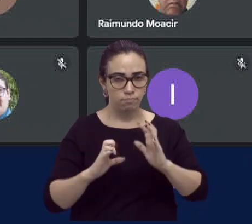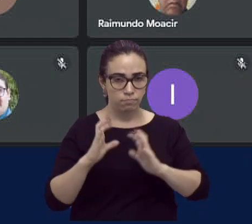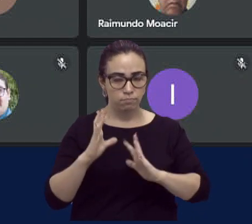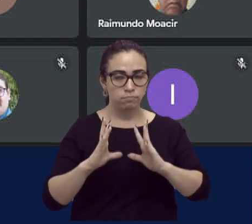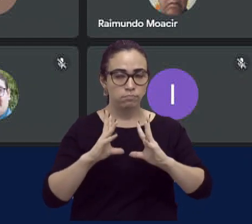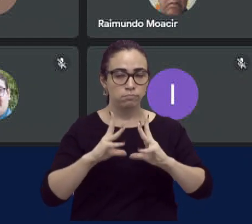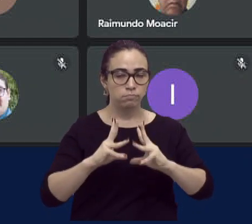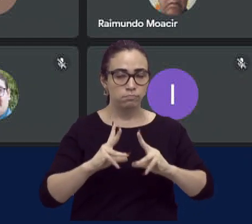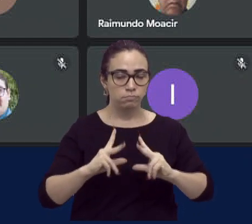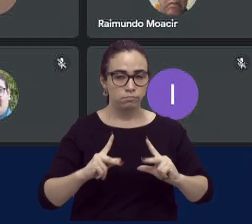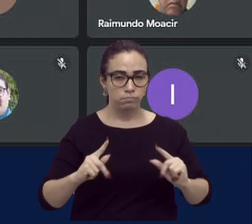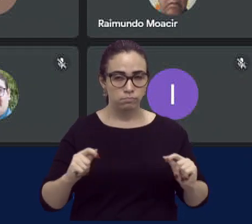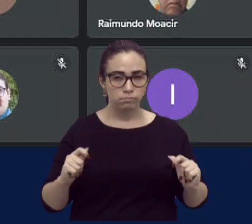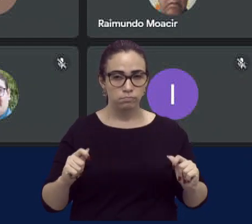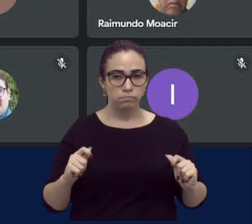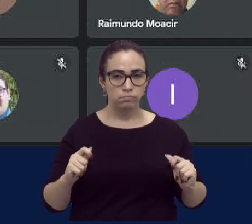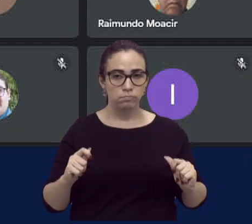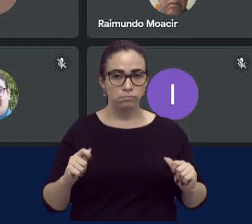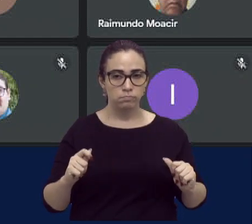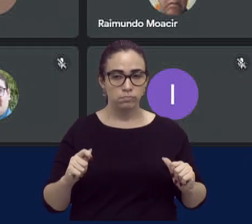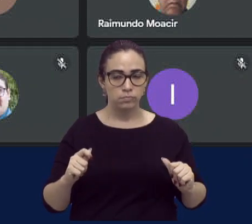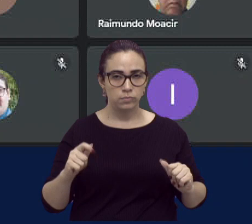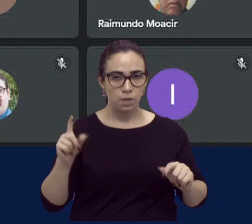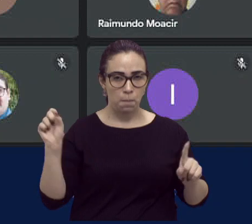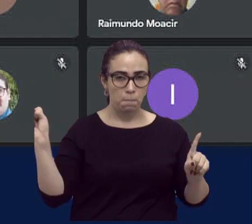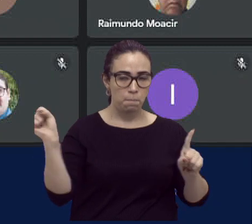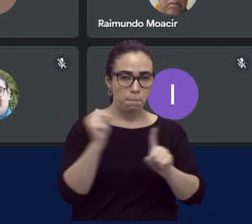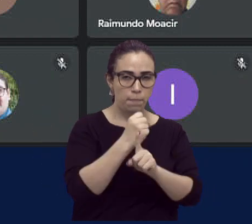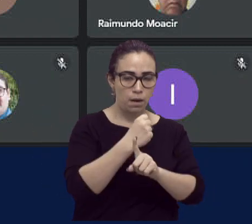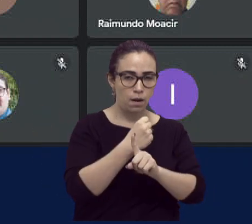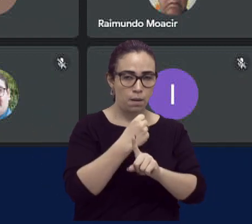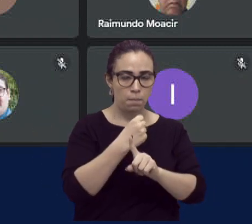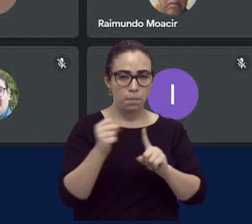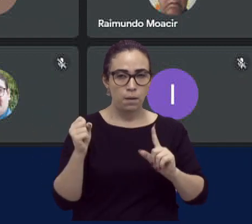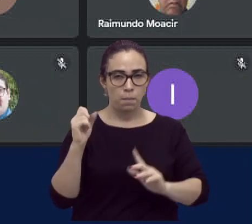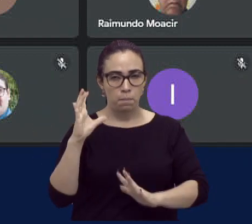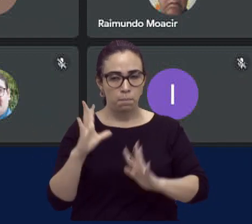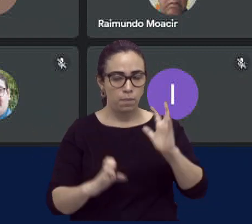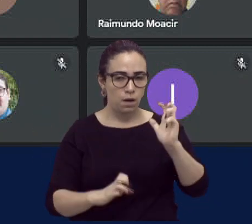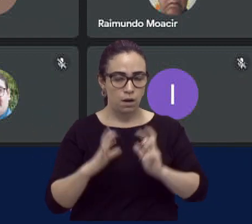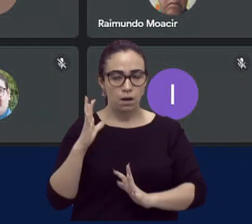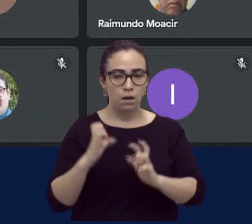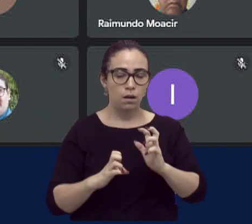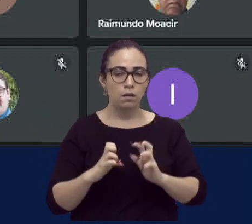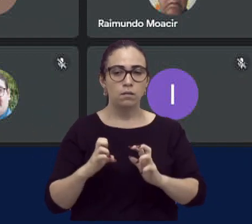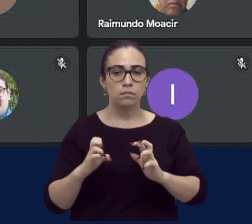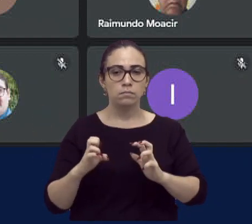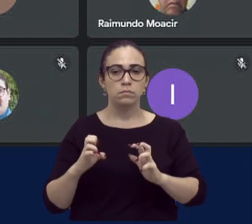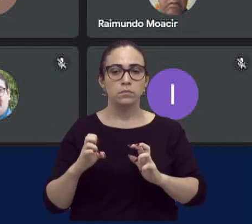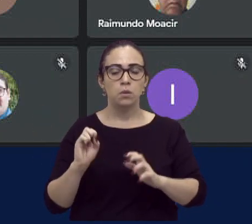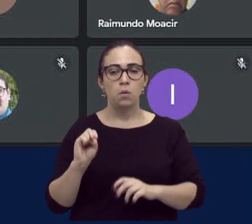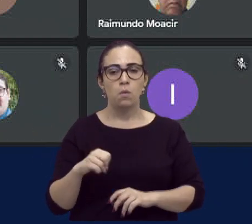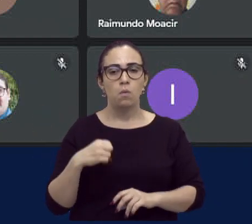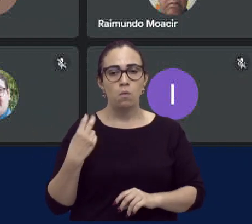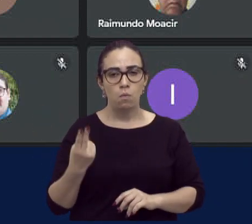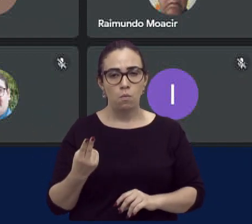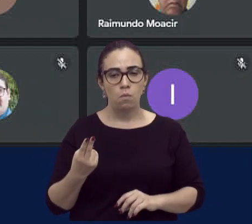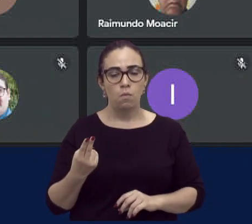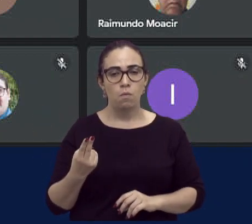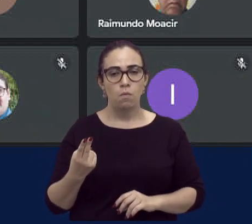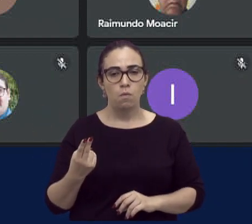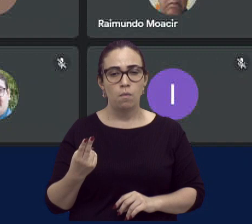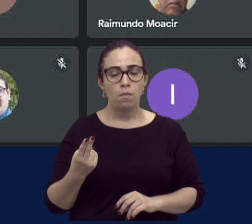apenas quando uma pessoa leva um tapa de uma outra pessoa, sabe? Quando existe